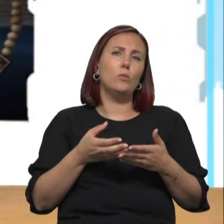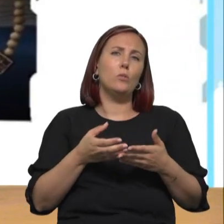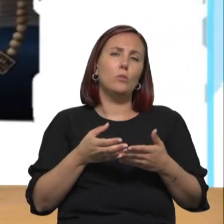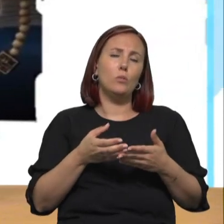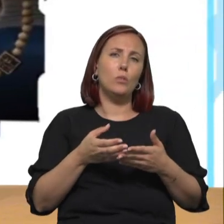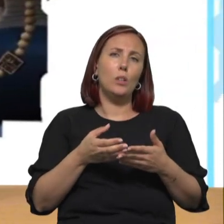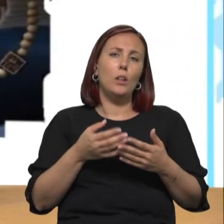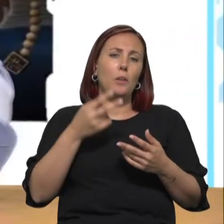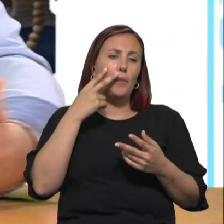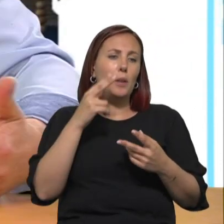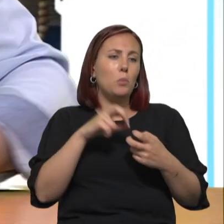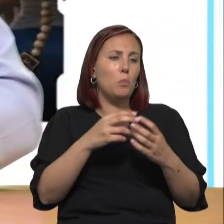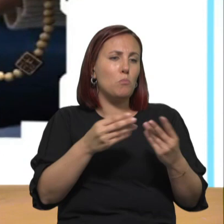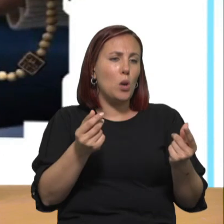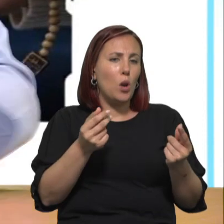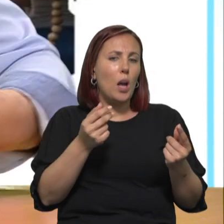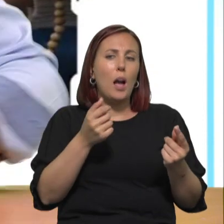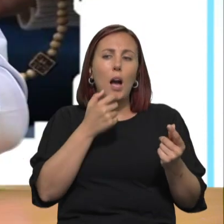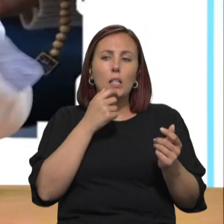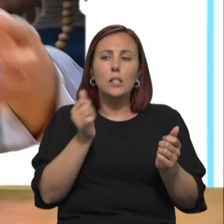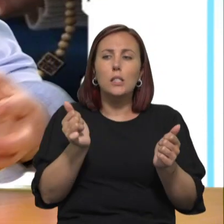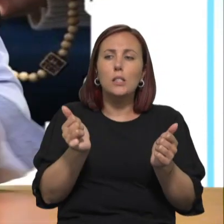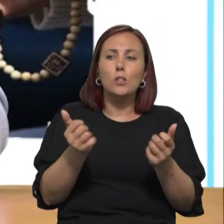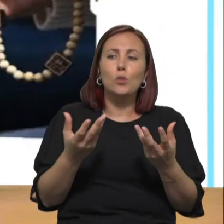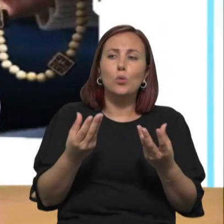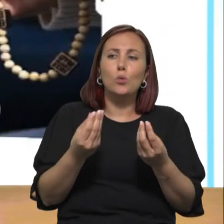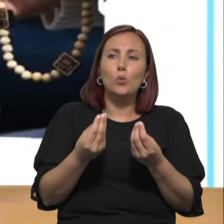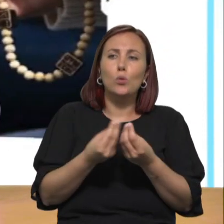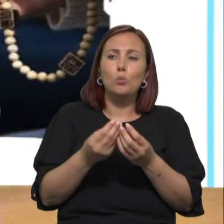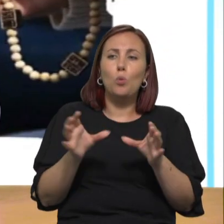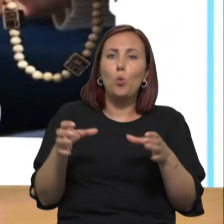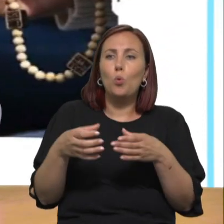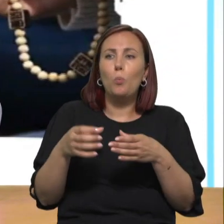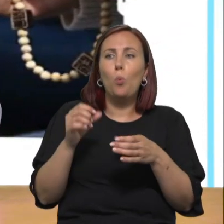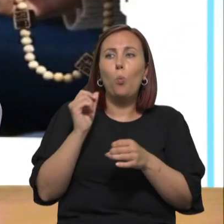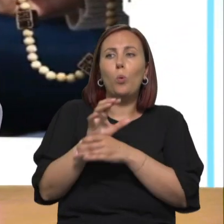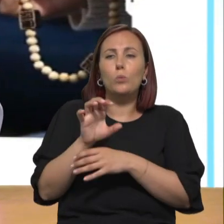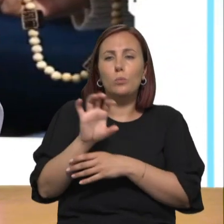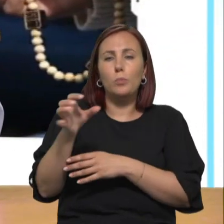encontrar essa solução sem ser em conjunto, pelo menos, de um grupo grande de países